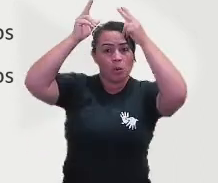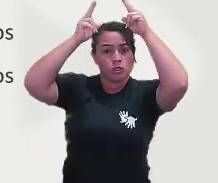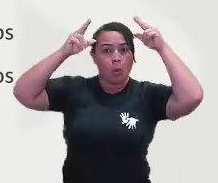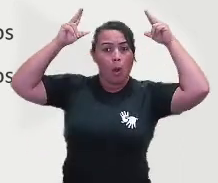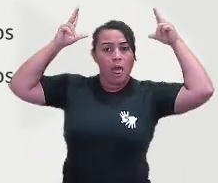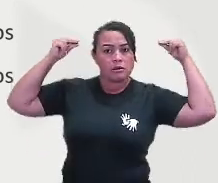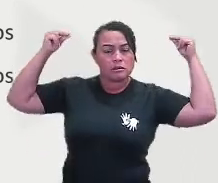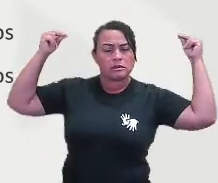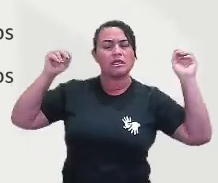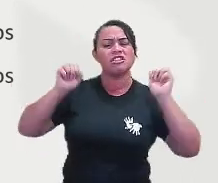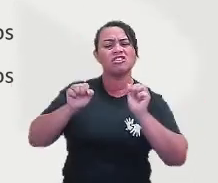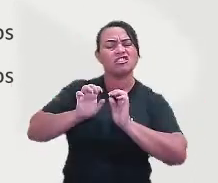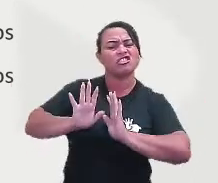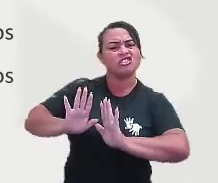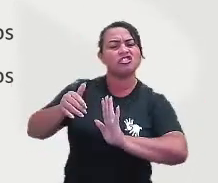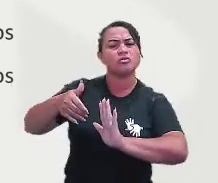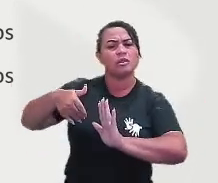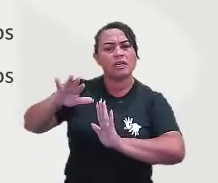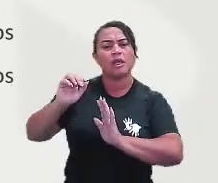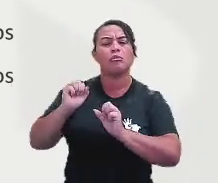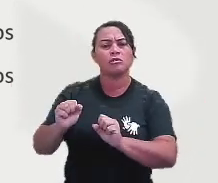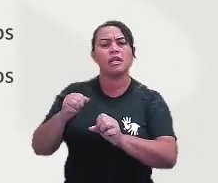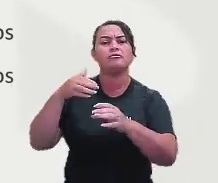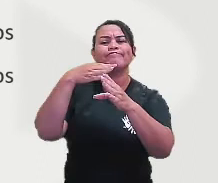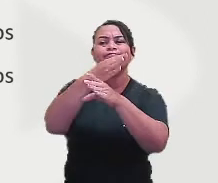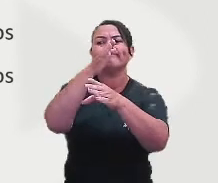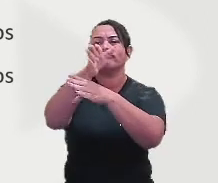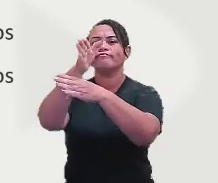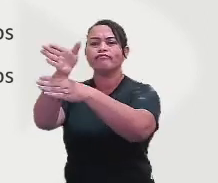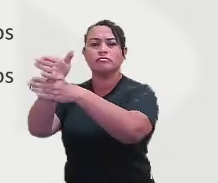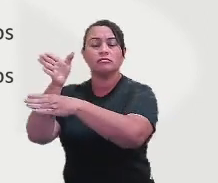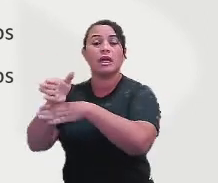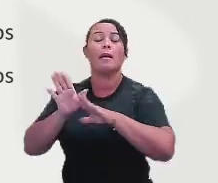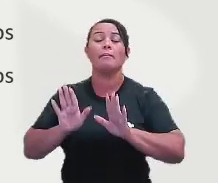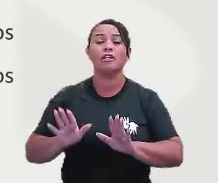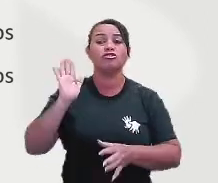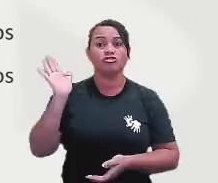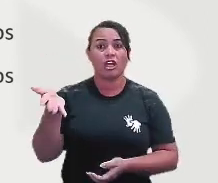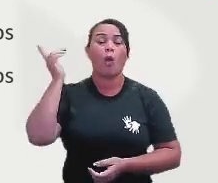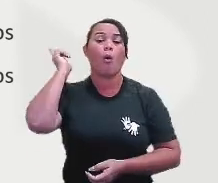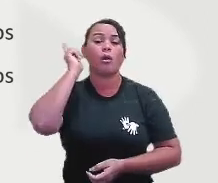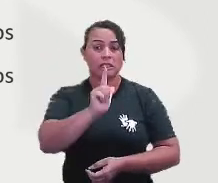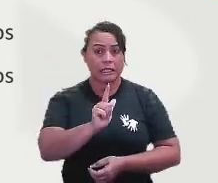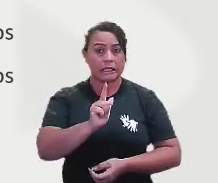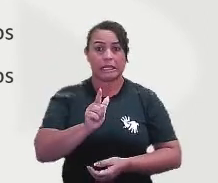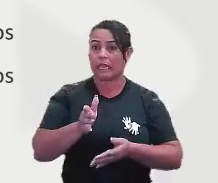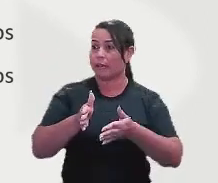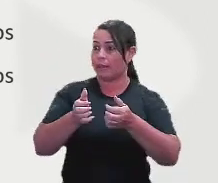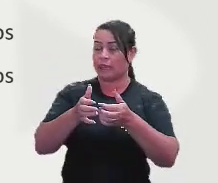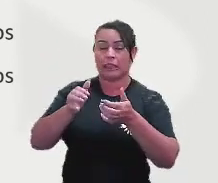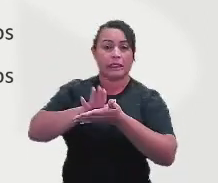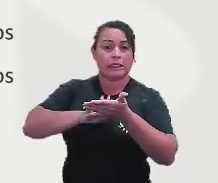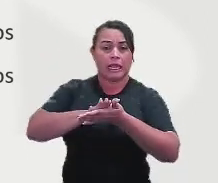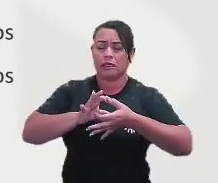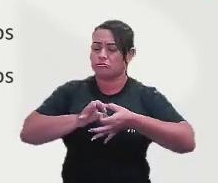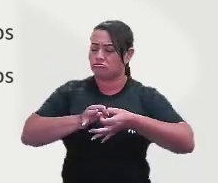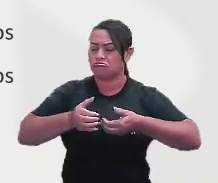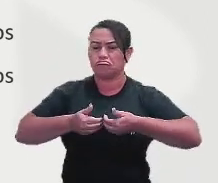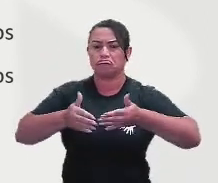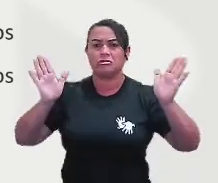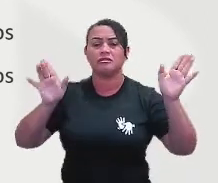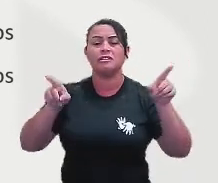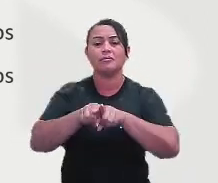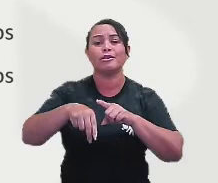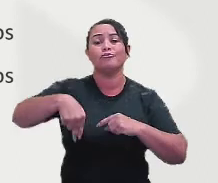continuassem explorando as capitanias, já conquistadas sem nenhuma exigência, abrindo mão do